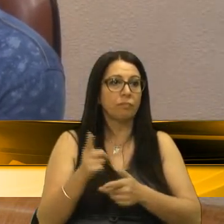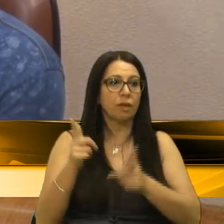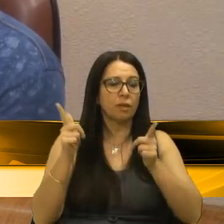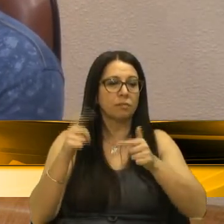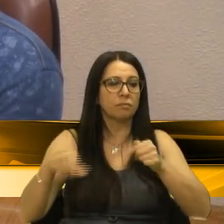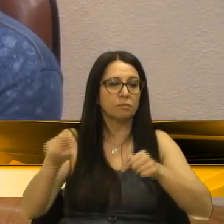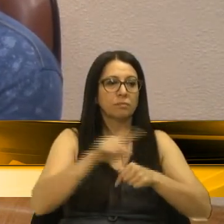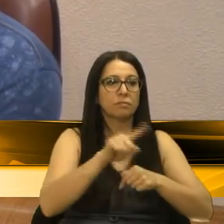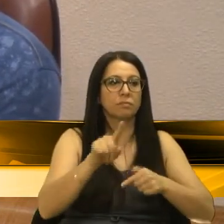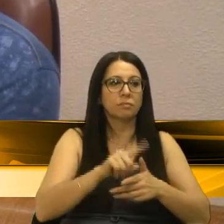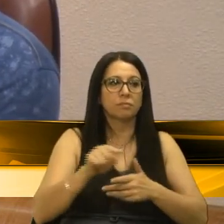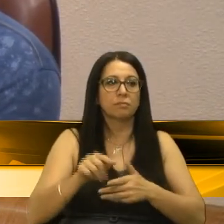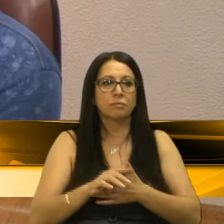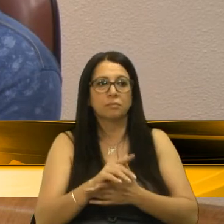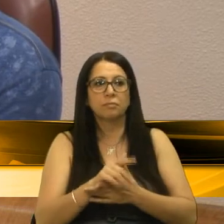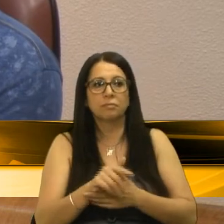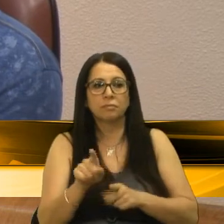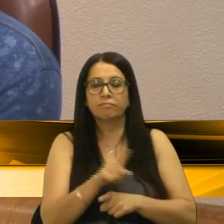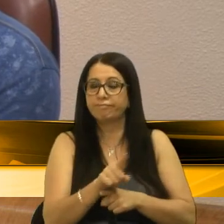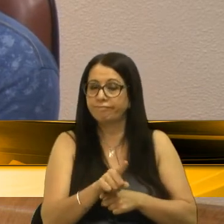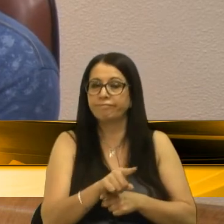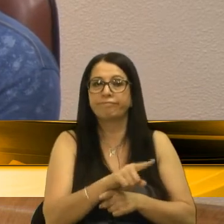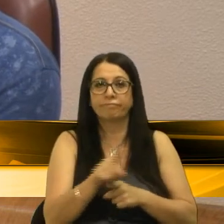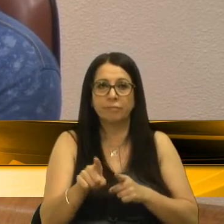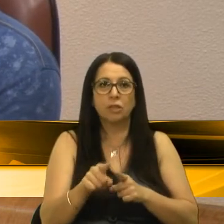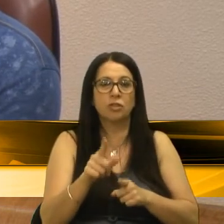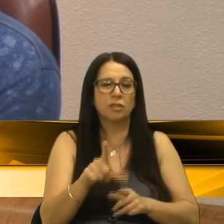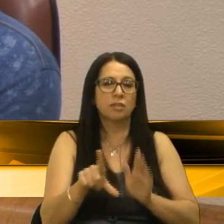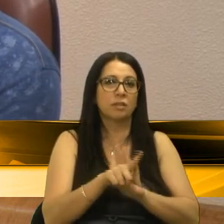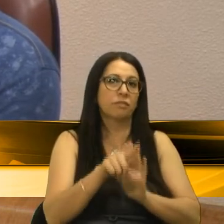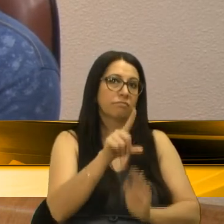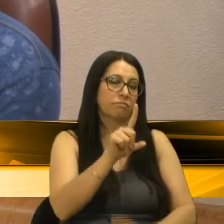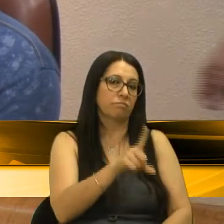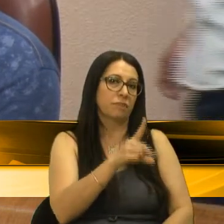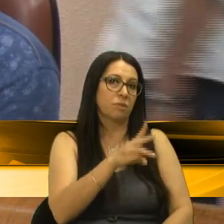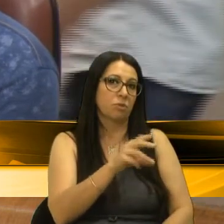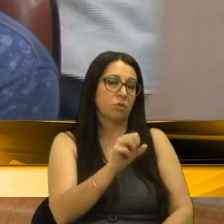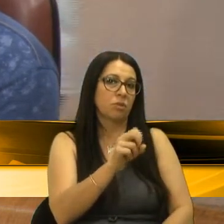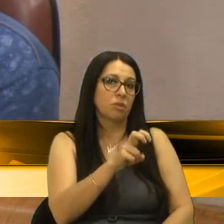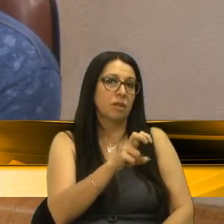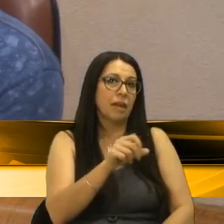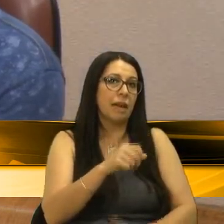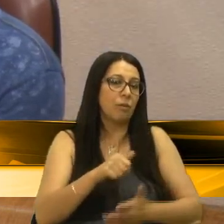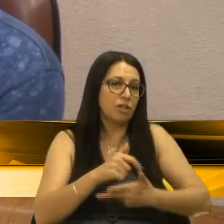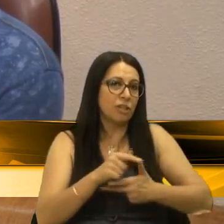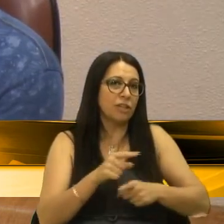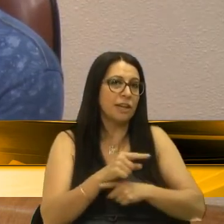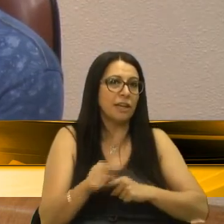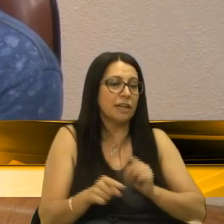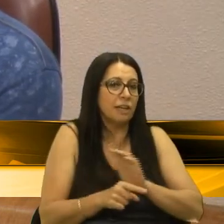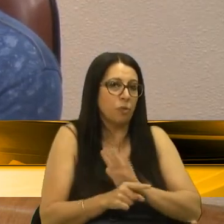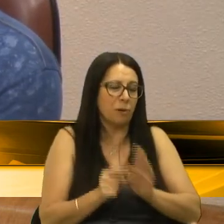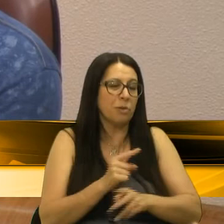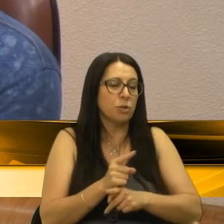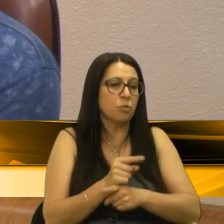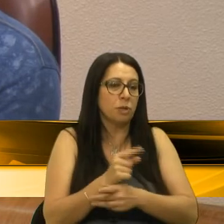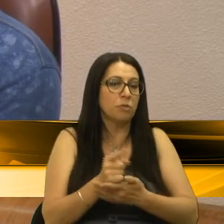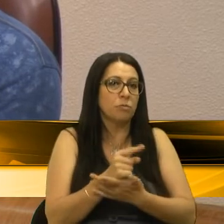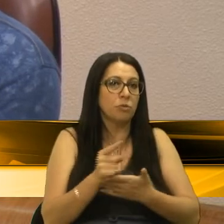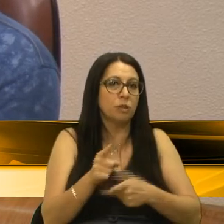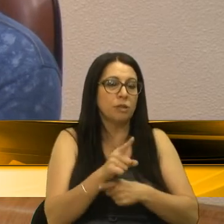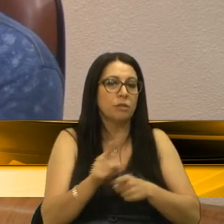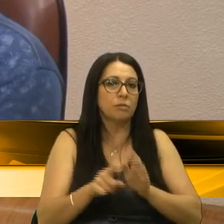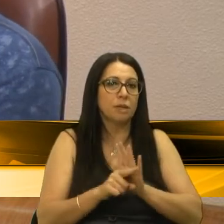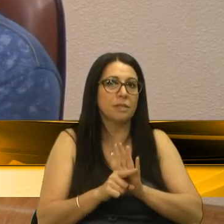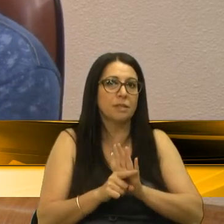comprovadamente instaladas até a entrada em vigor da Lei nº 13.885 de 2004 nas vias locais da ZM ou ZMP, não